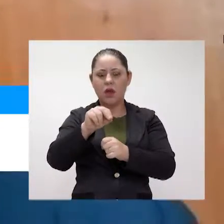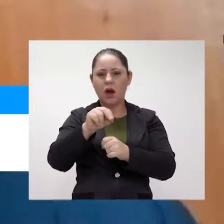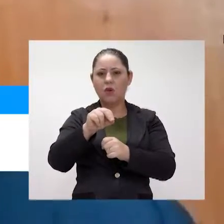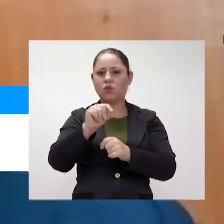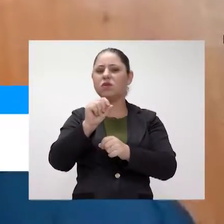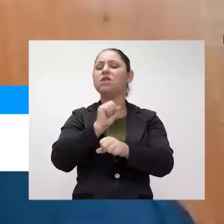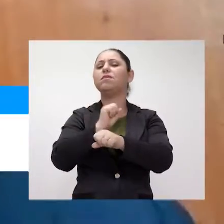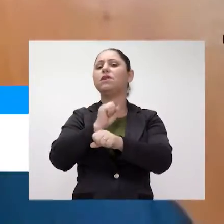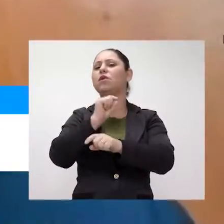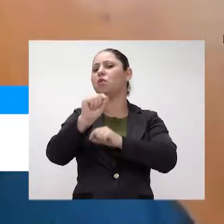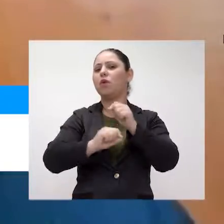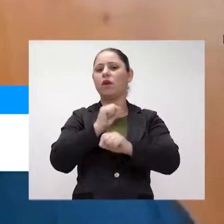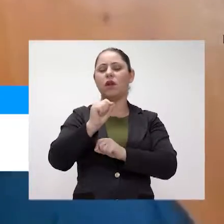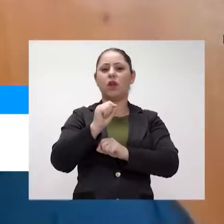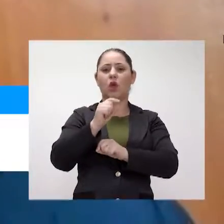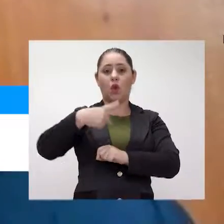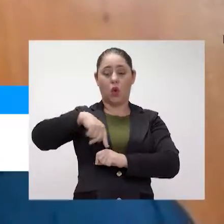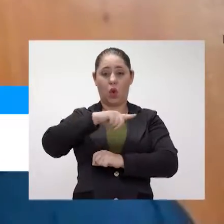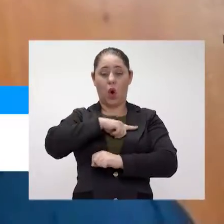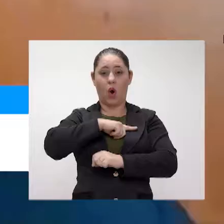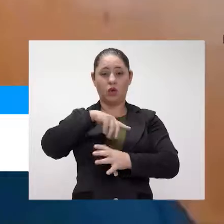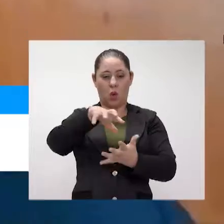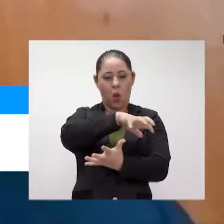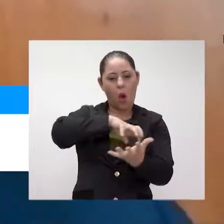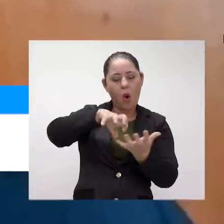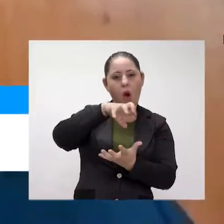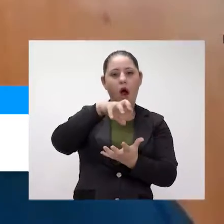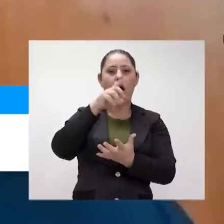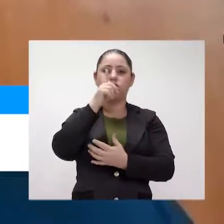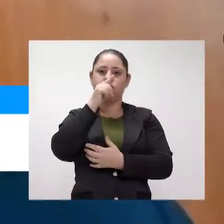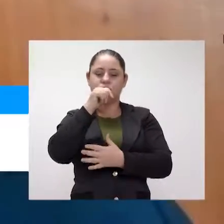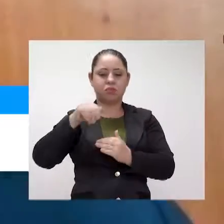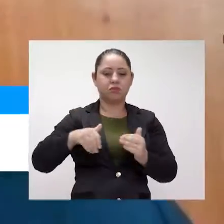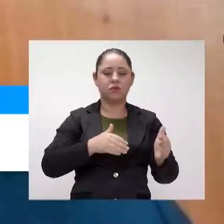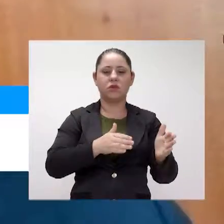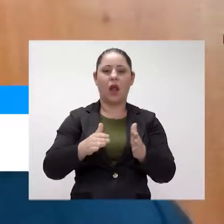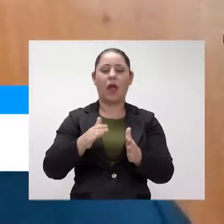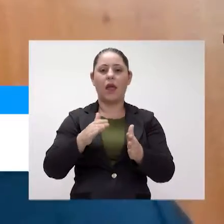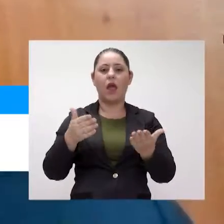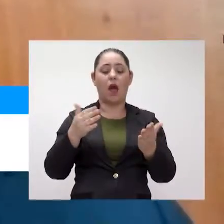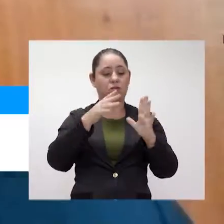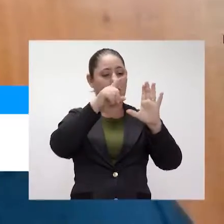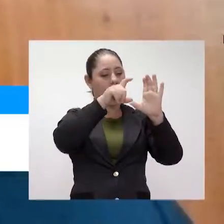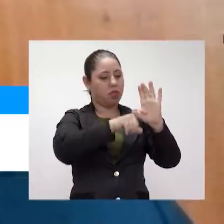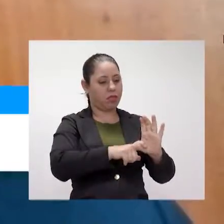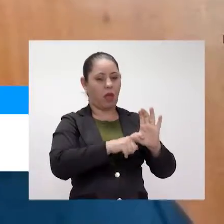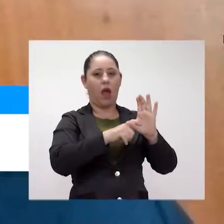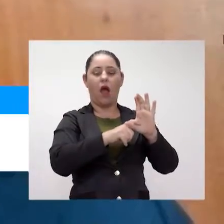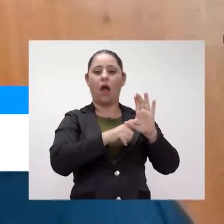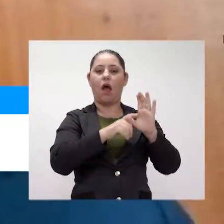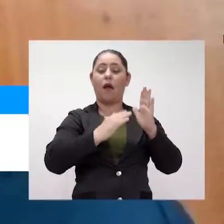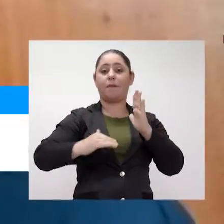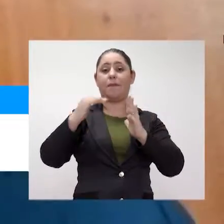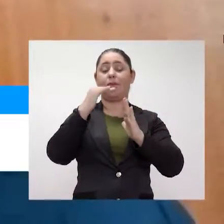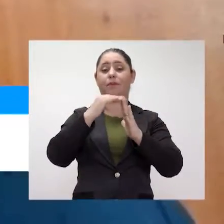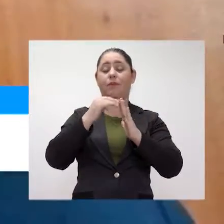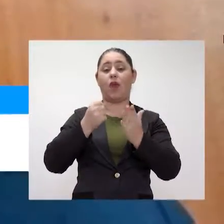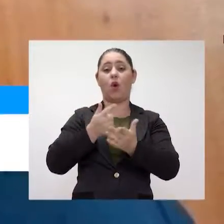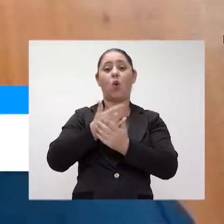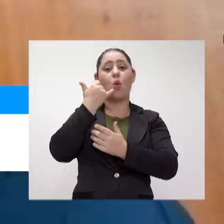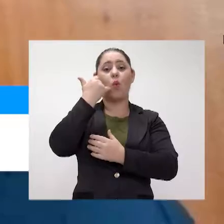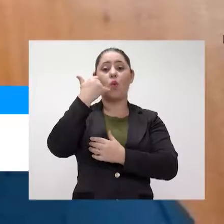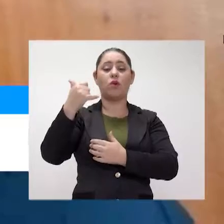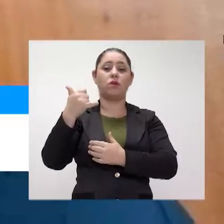não fez o orçamento prevendo que nós iríamos entrar numa crise hídrica e iríamos passar para a bandeira vermelha, aumentar